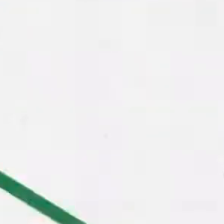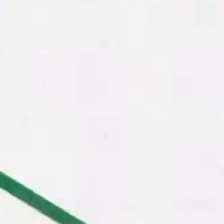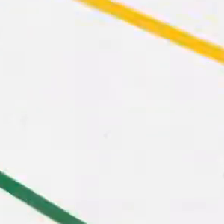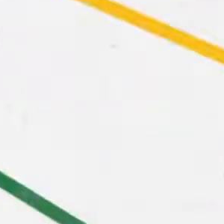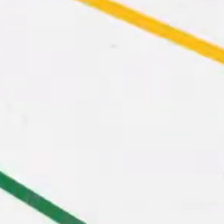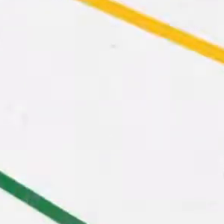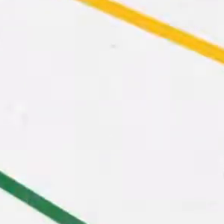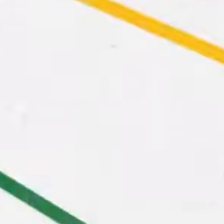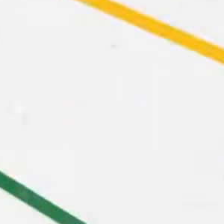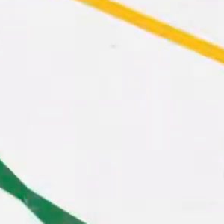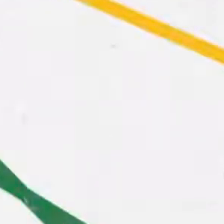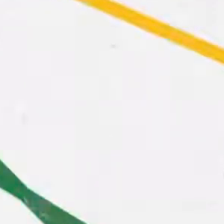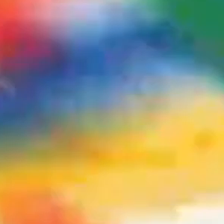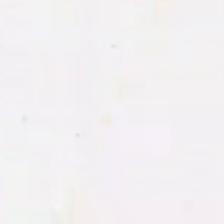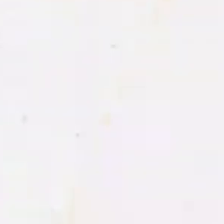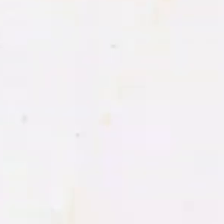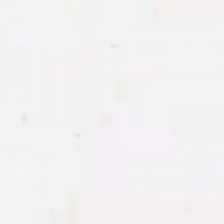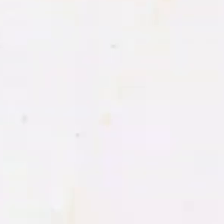E aí